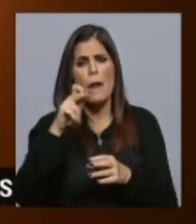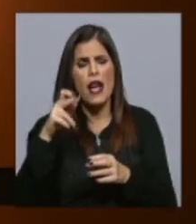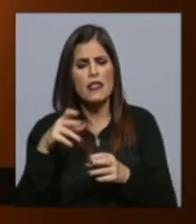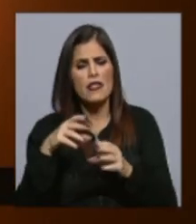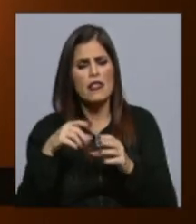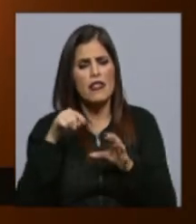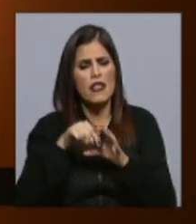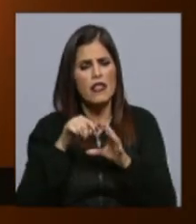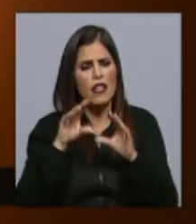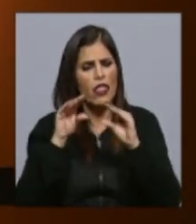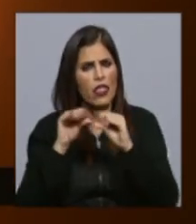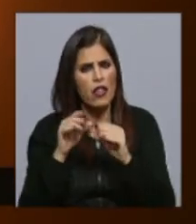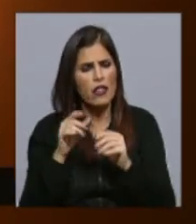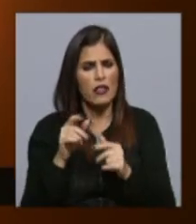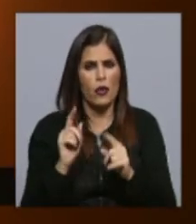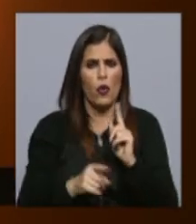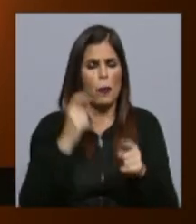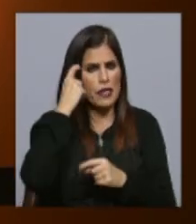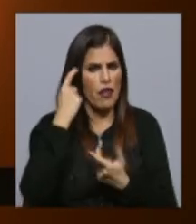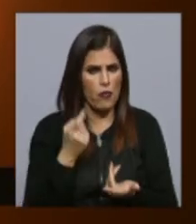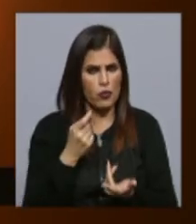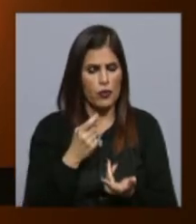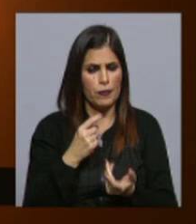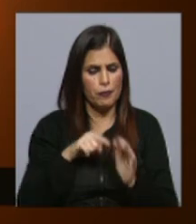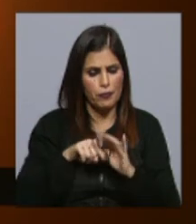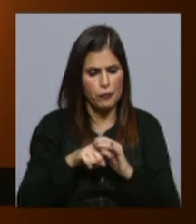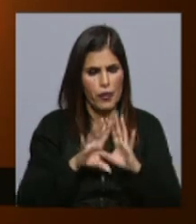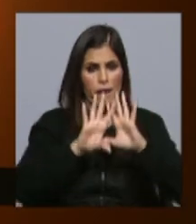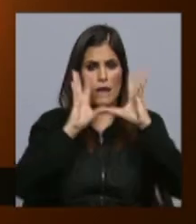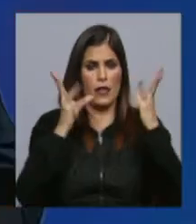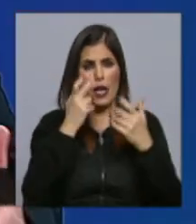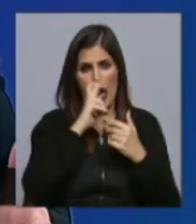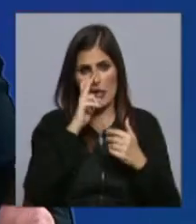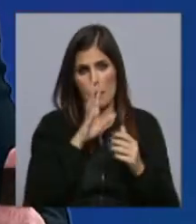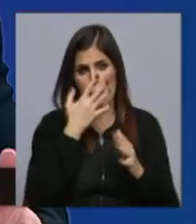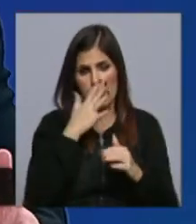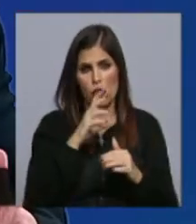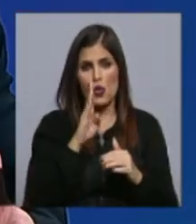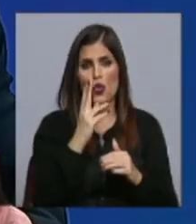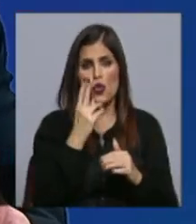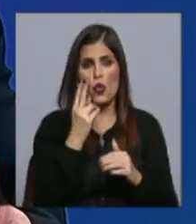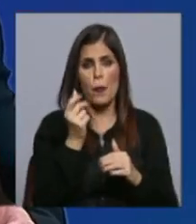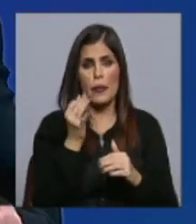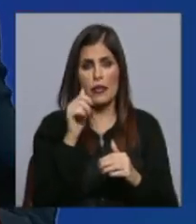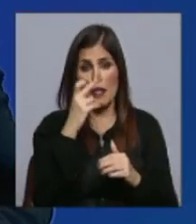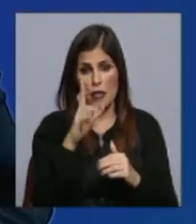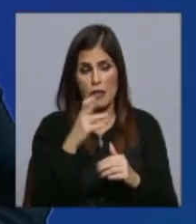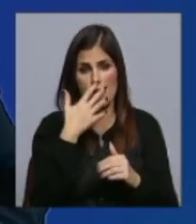mais inferior do que aquilo que nós pensávamos. Ele é um gigante gasoso, tipo Júpiter. Ele precisaria cerca de